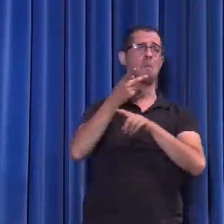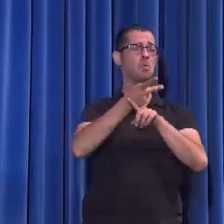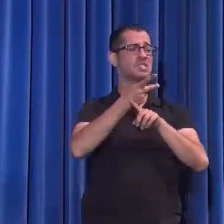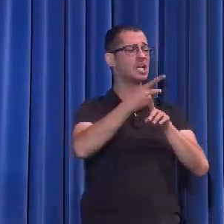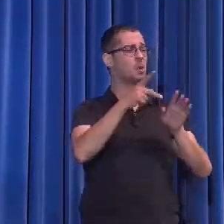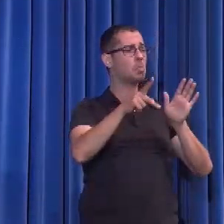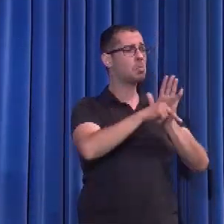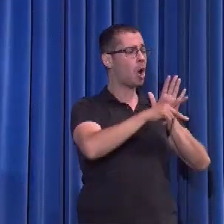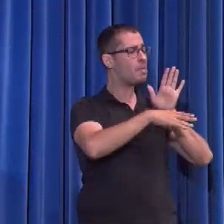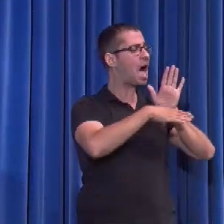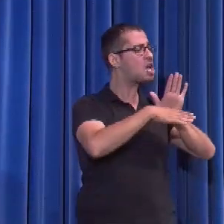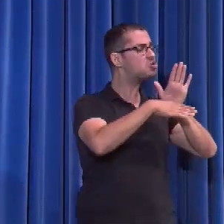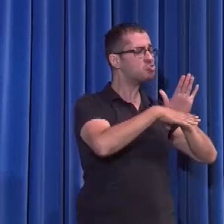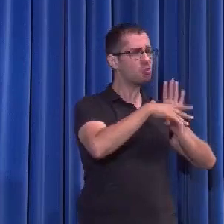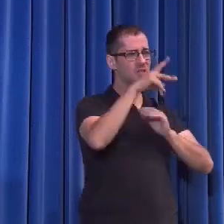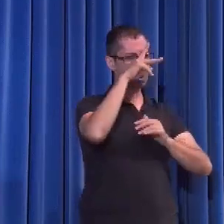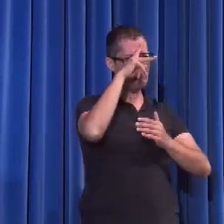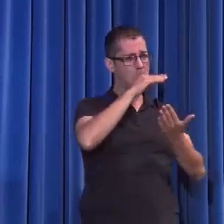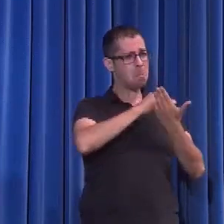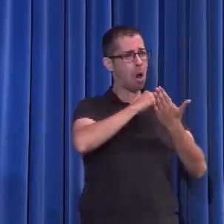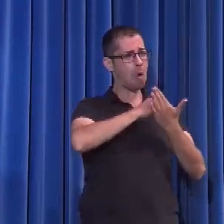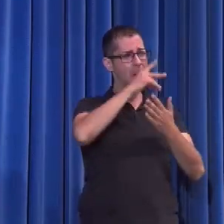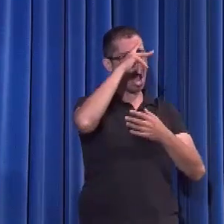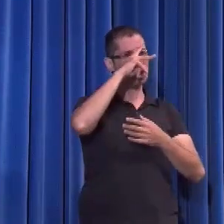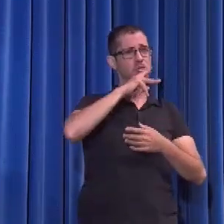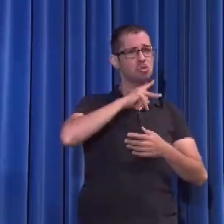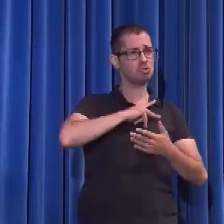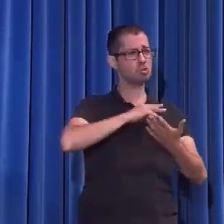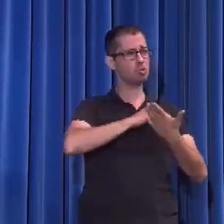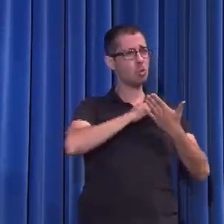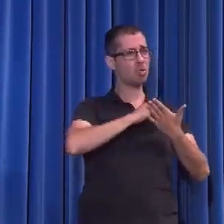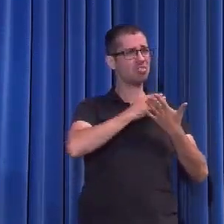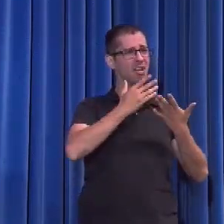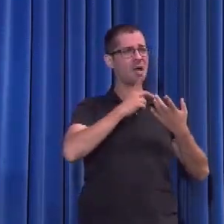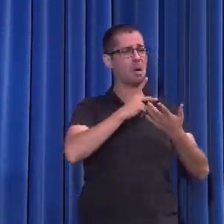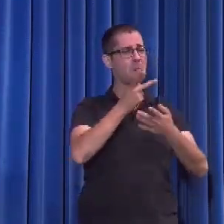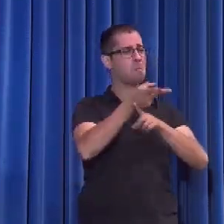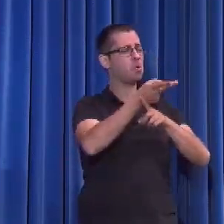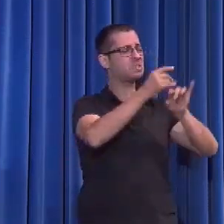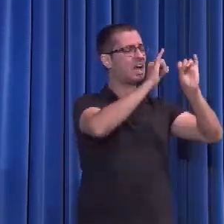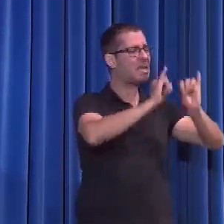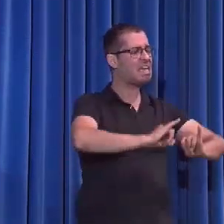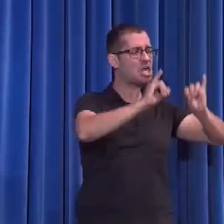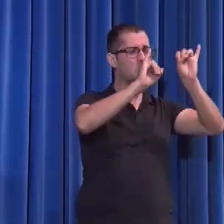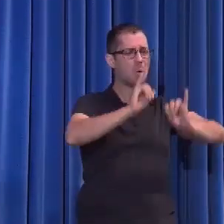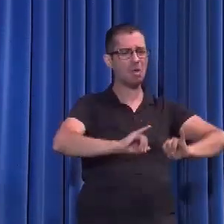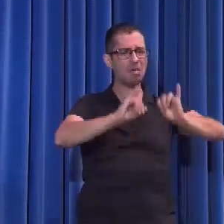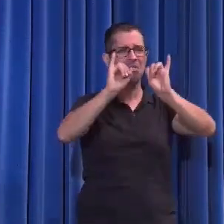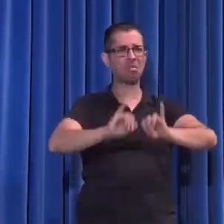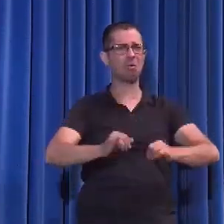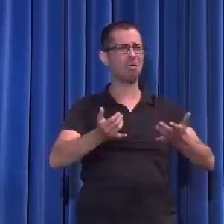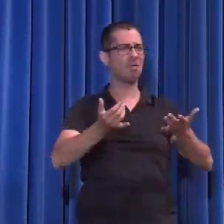buscando ídolos. Não está buscando ao Senhor. Está buscando no sábio. Está buscando